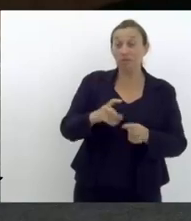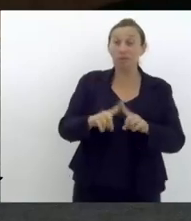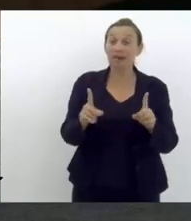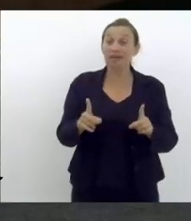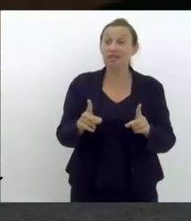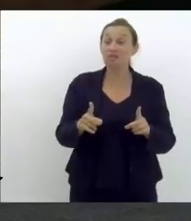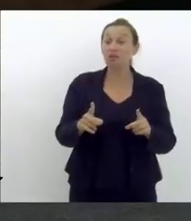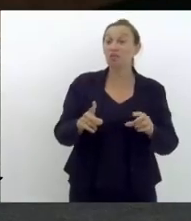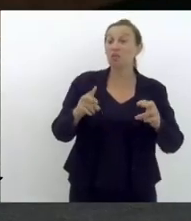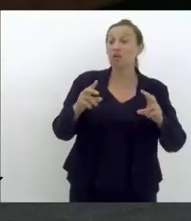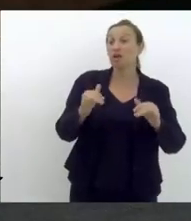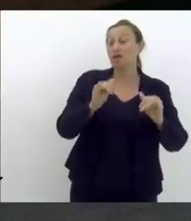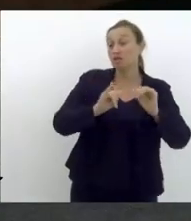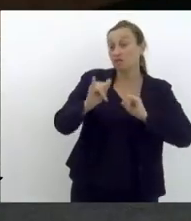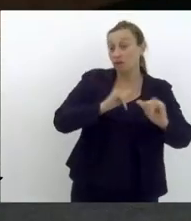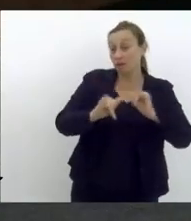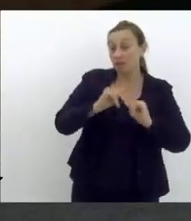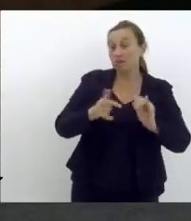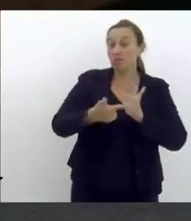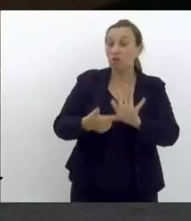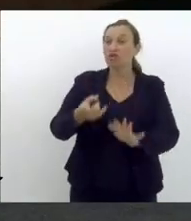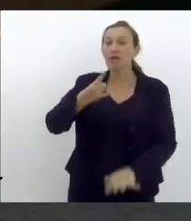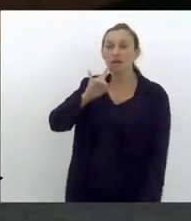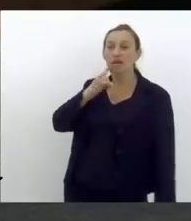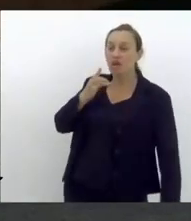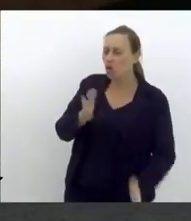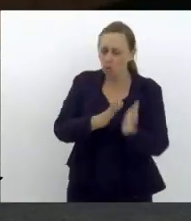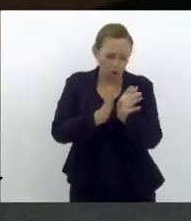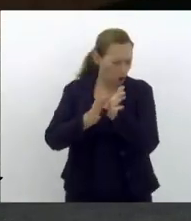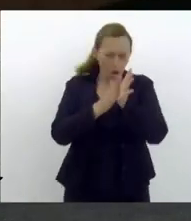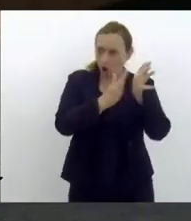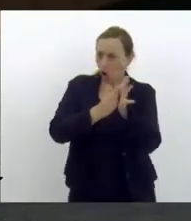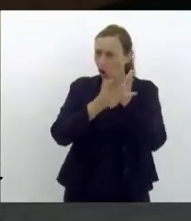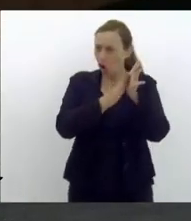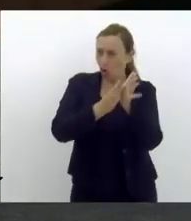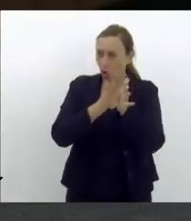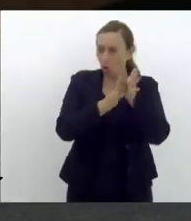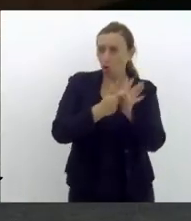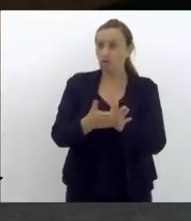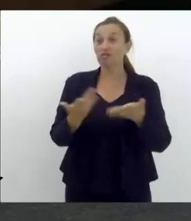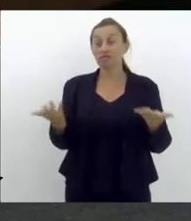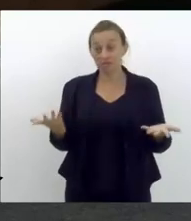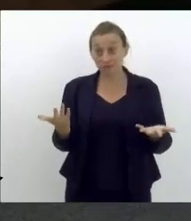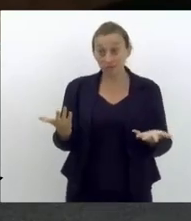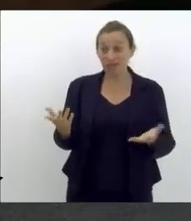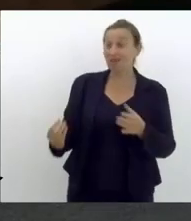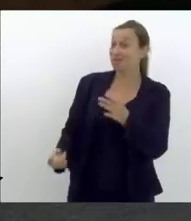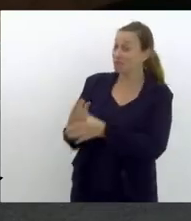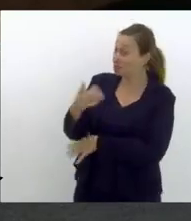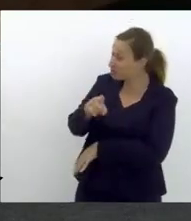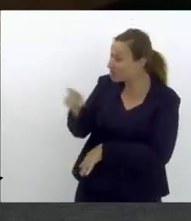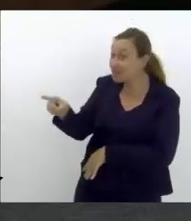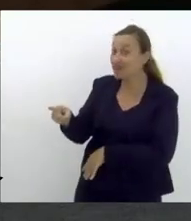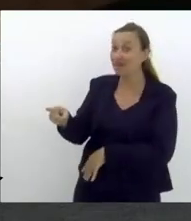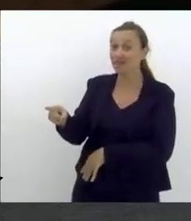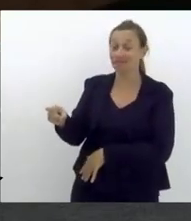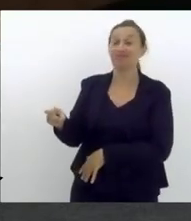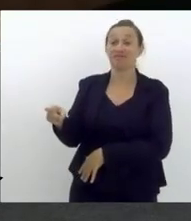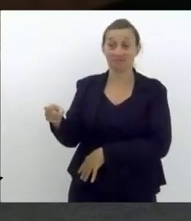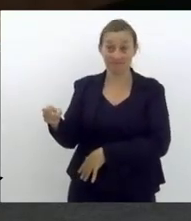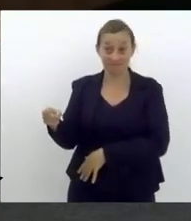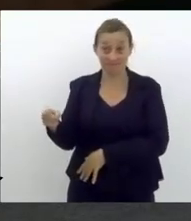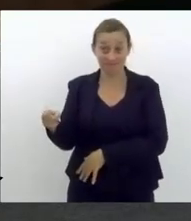foi regada muita bebida e samba então eu apenas reproduzir aquilo plenário e repito